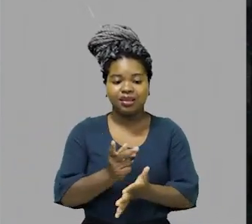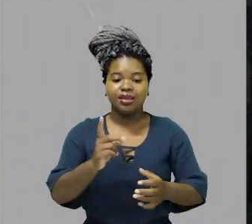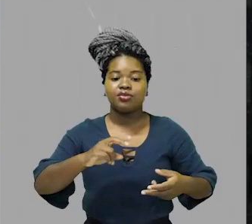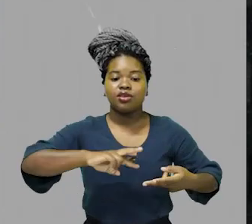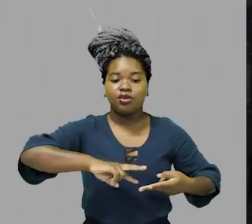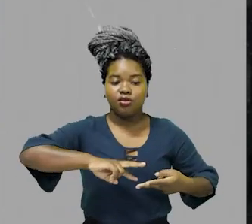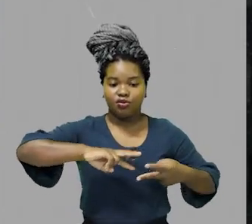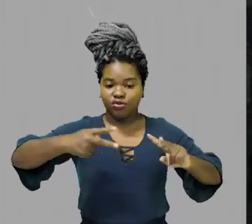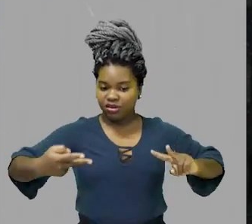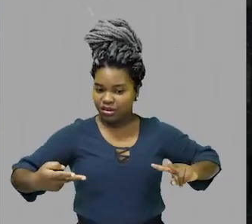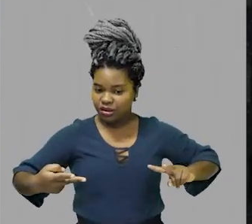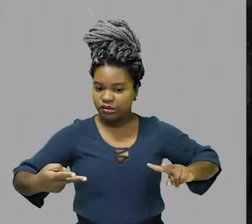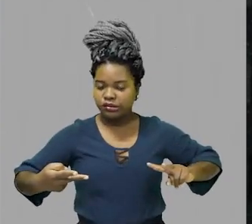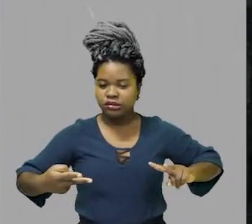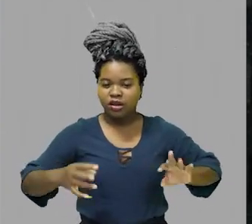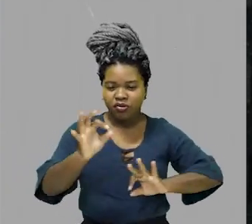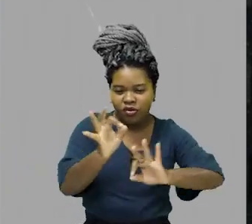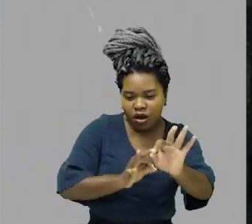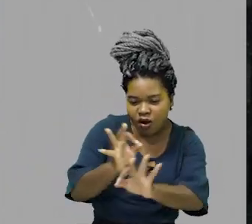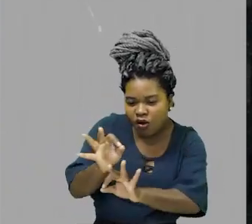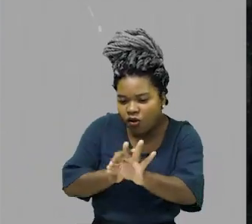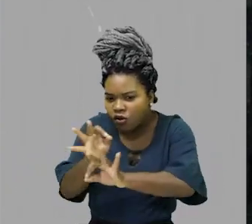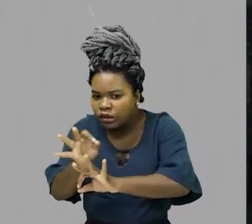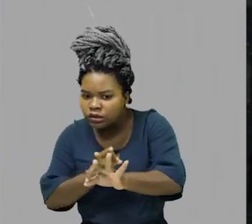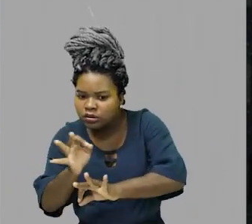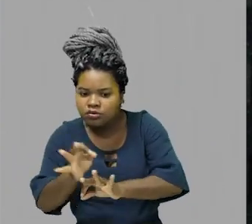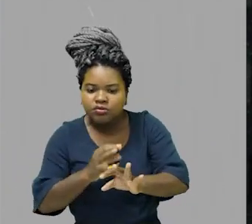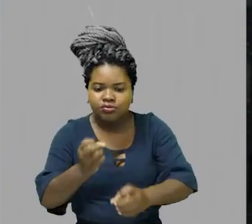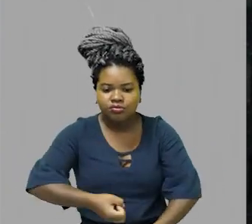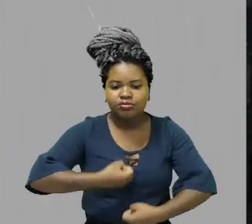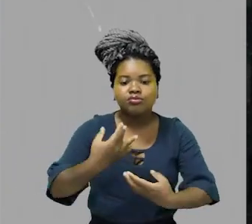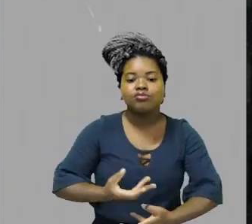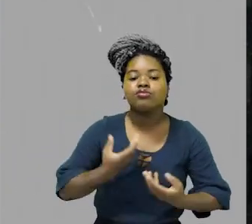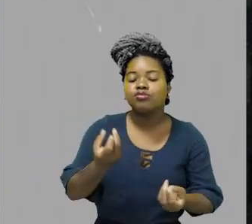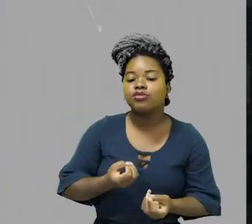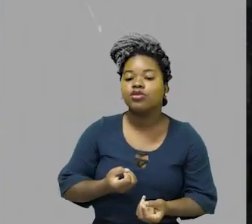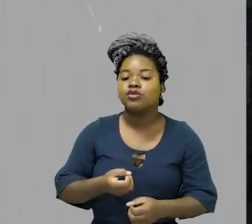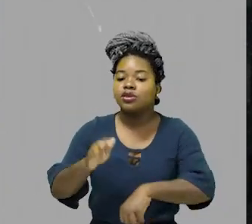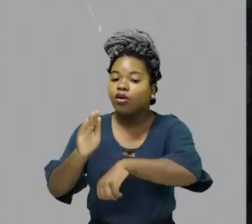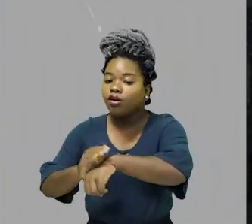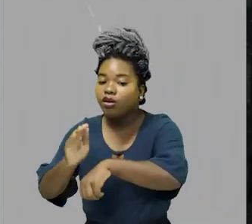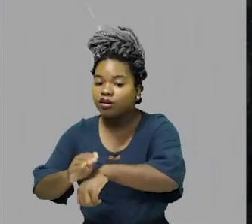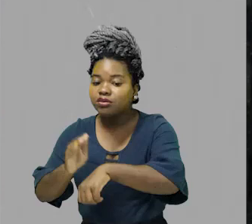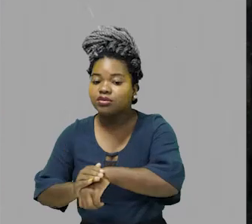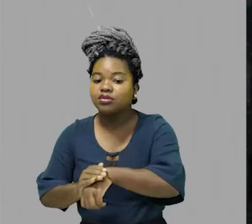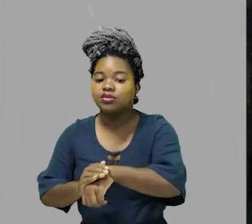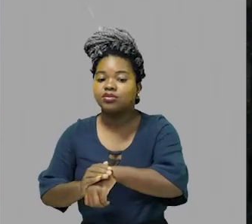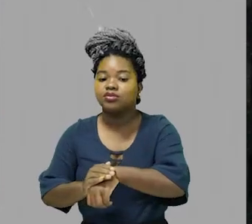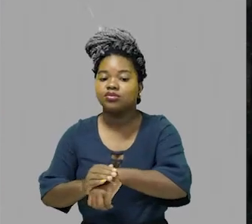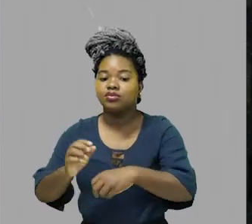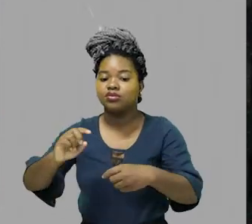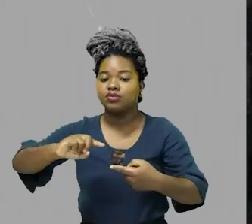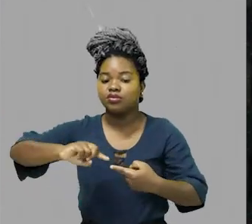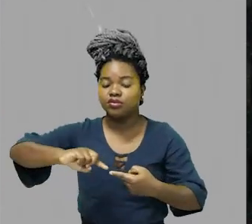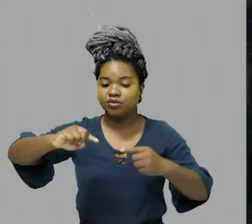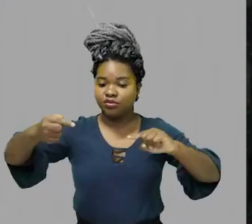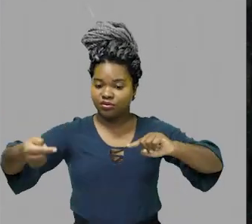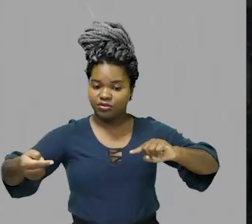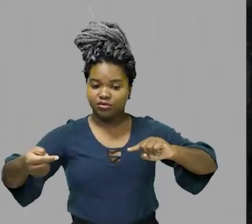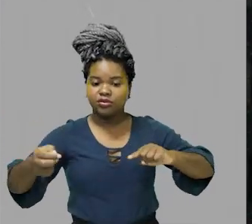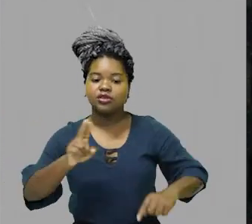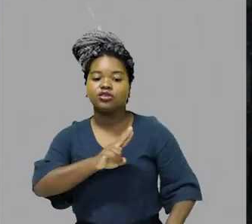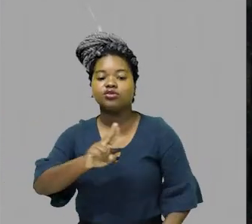coordenar a fabricação do próprio DNA. E quem faz essa fabricação aqui é a DNA